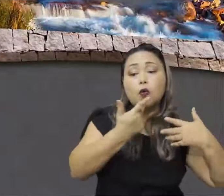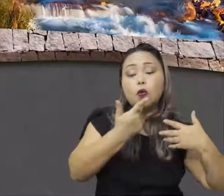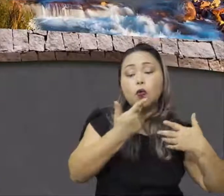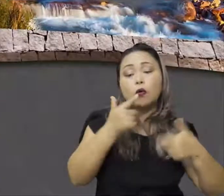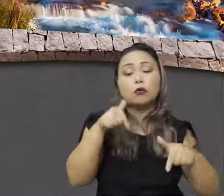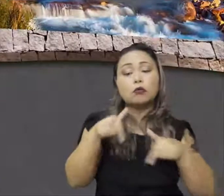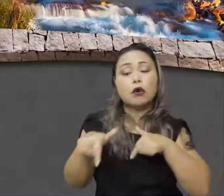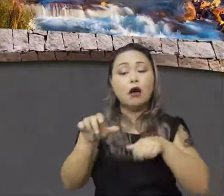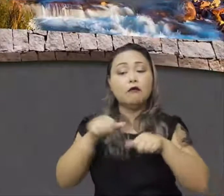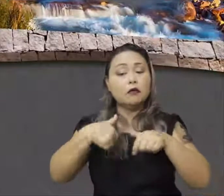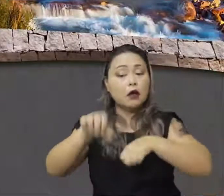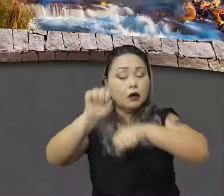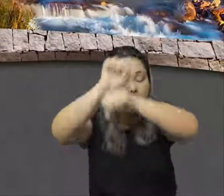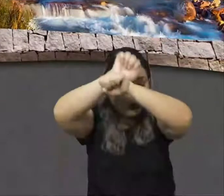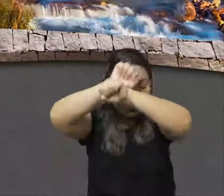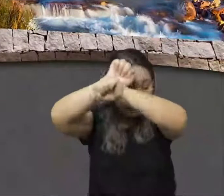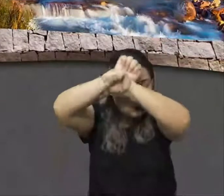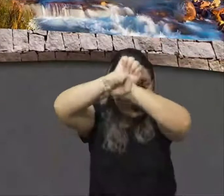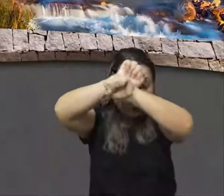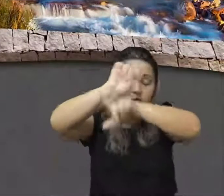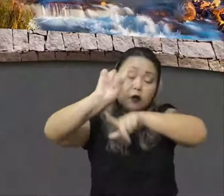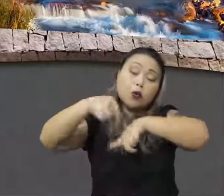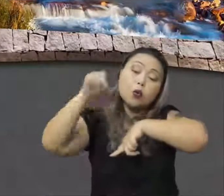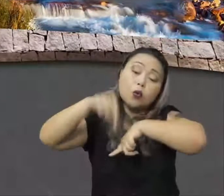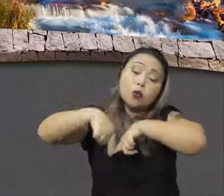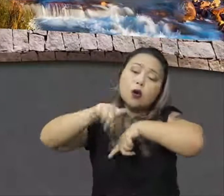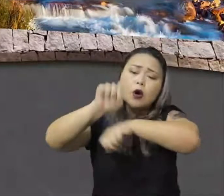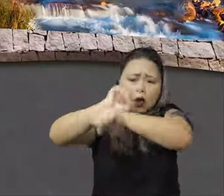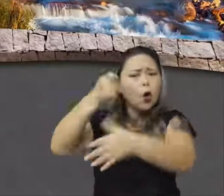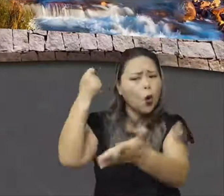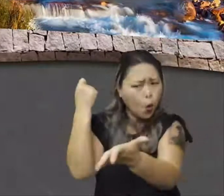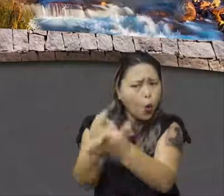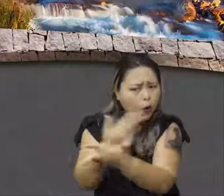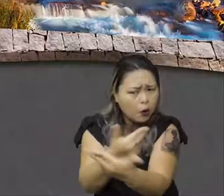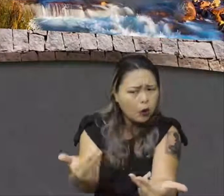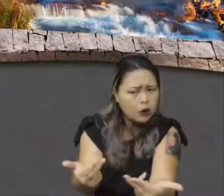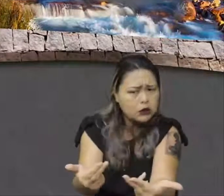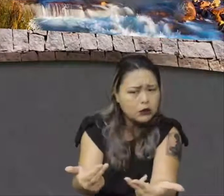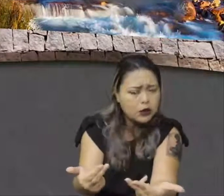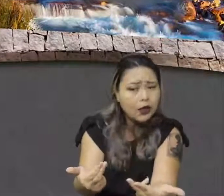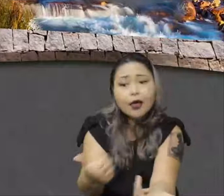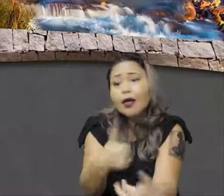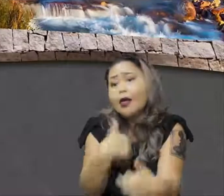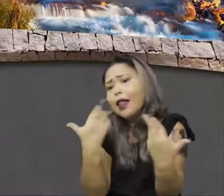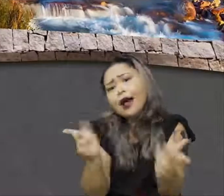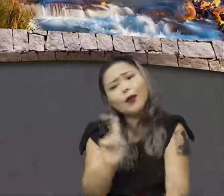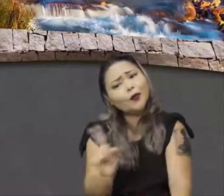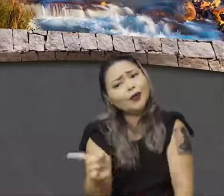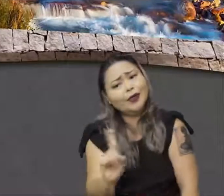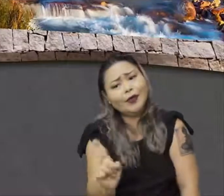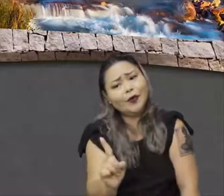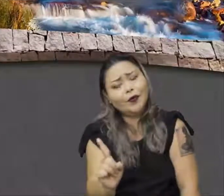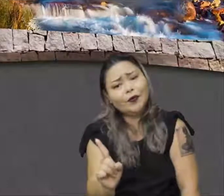de trabalho escravo, o escravo compra alguma coisa? Claro que não.